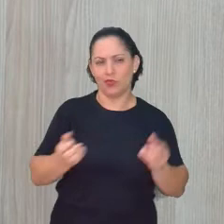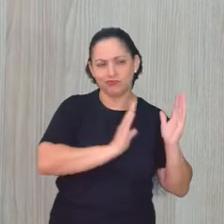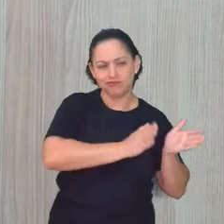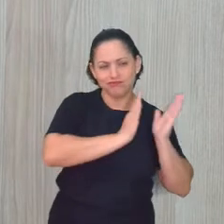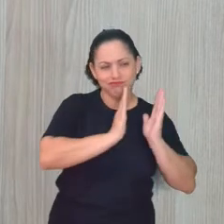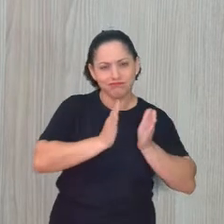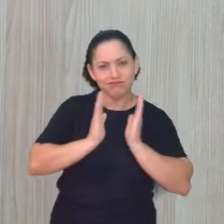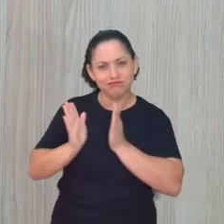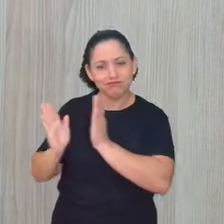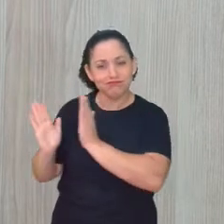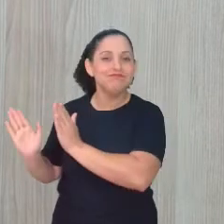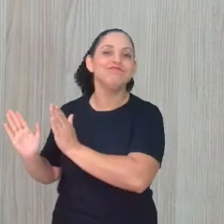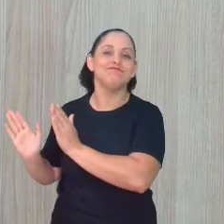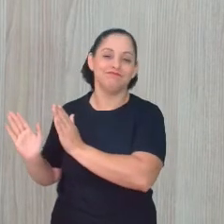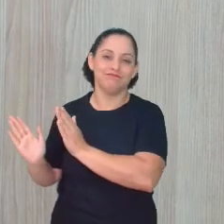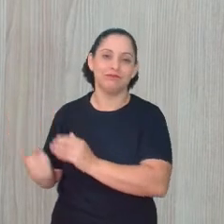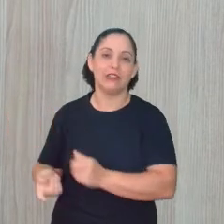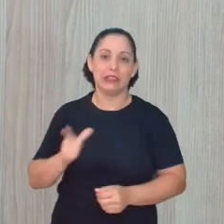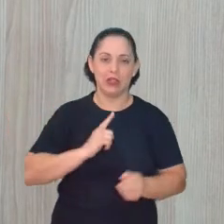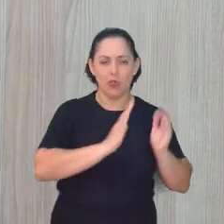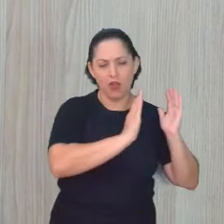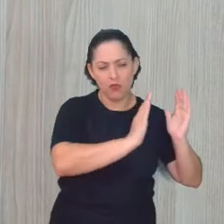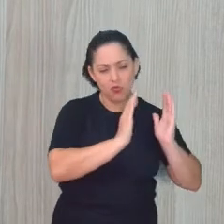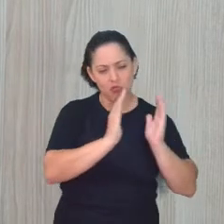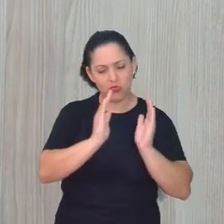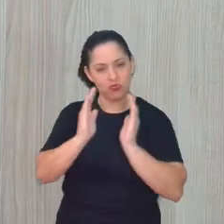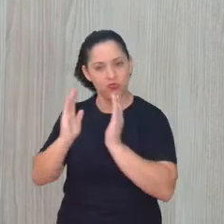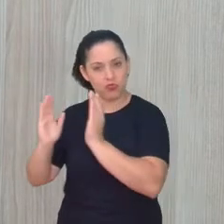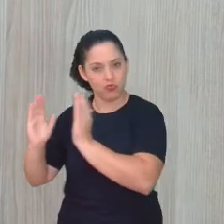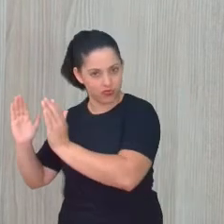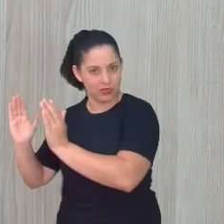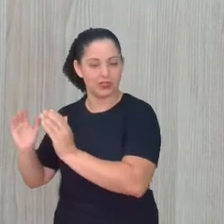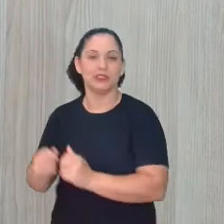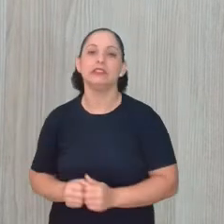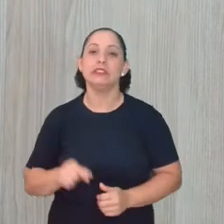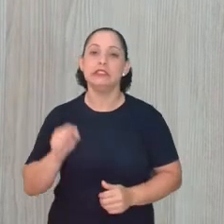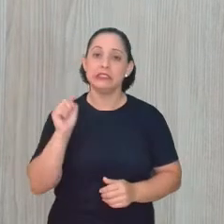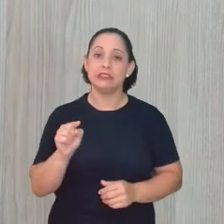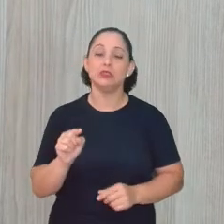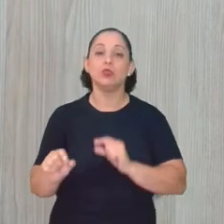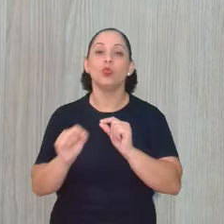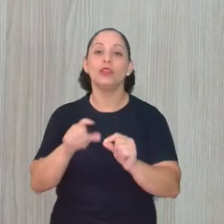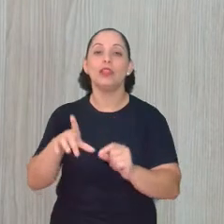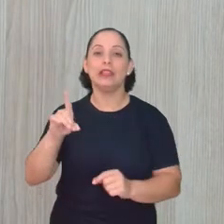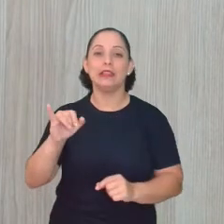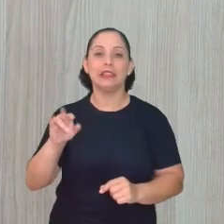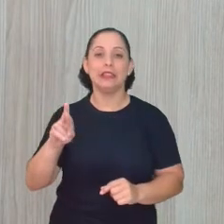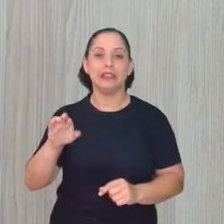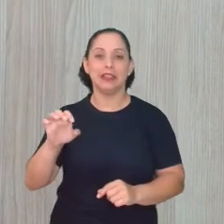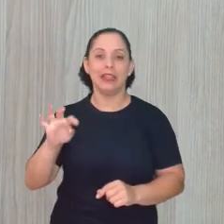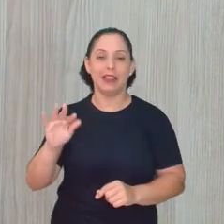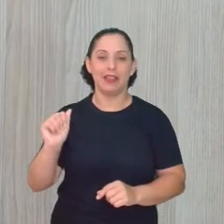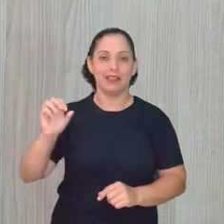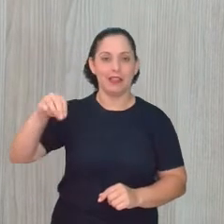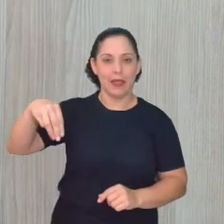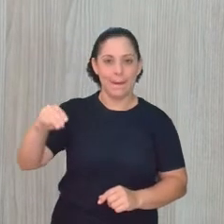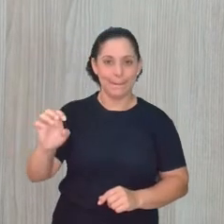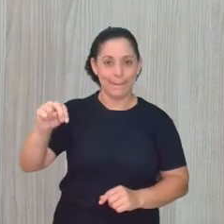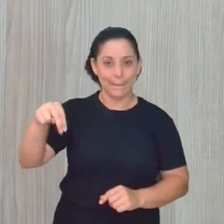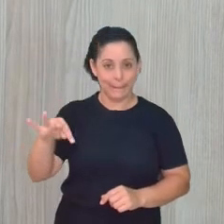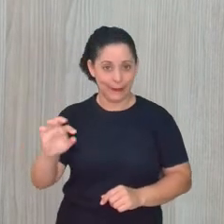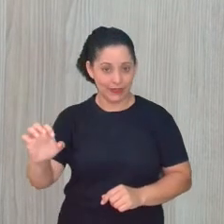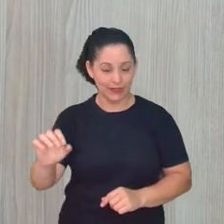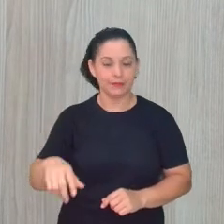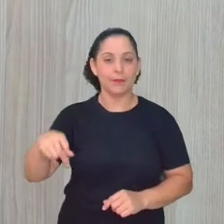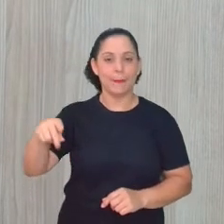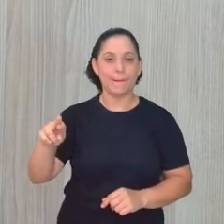vezes 3, 27. Então, tem uma constante proporcional aí, que a gente chama de diretamente proporcional, esse número específico. Então, pode